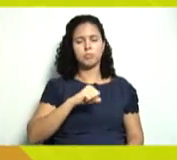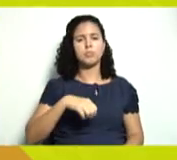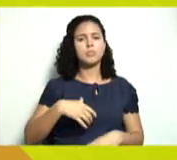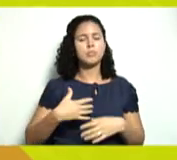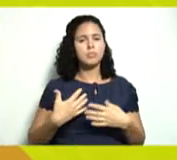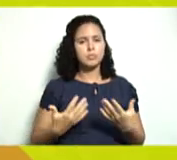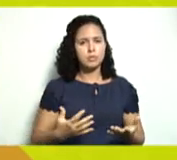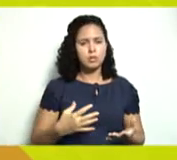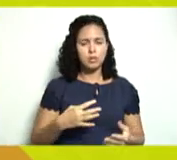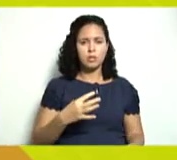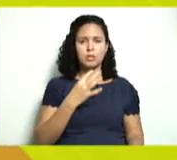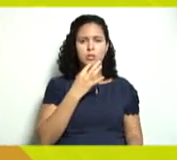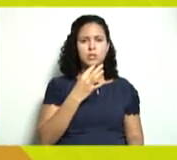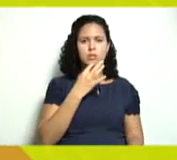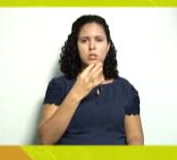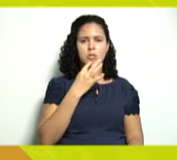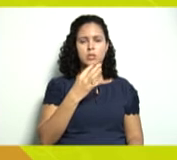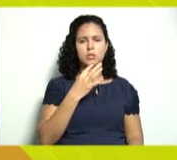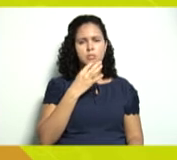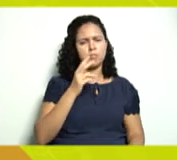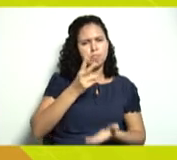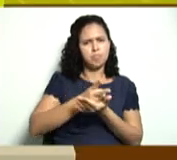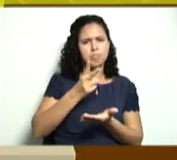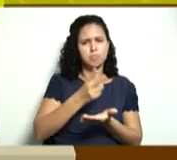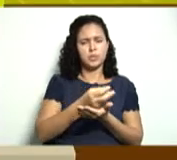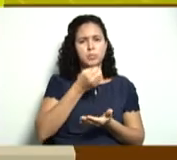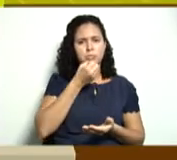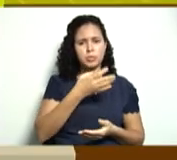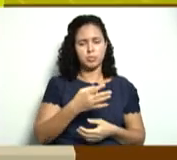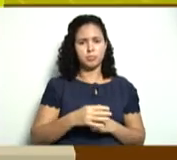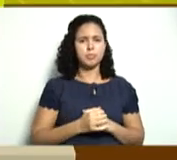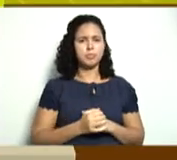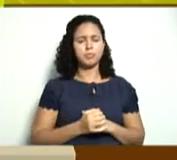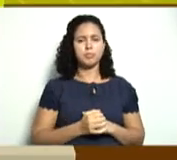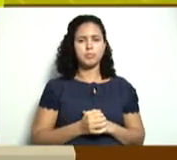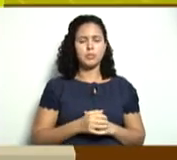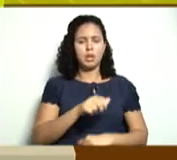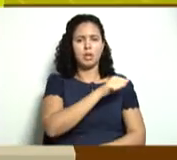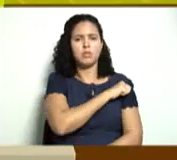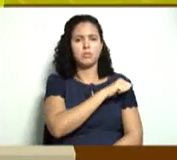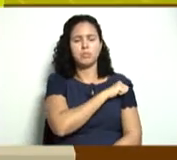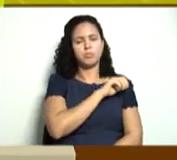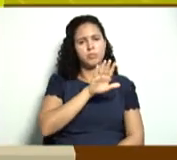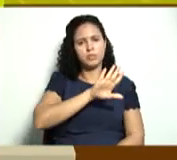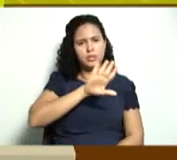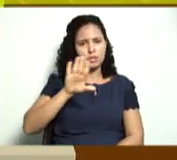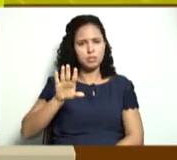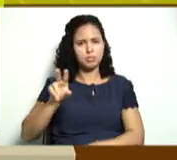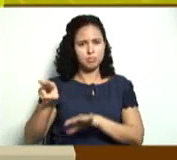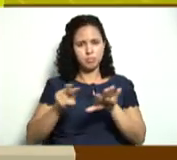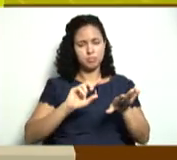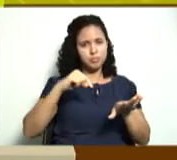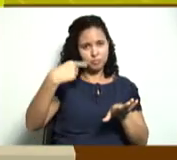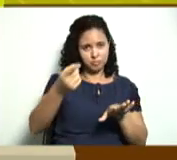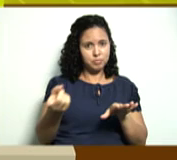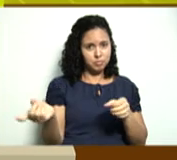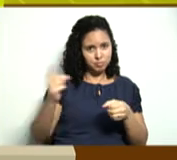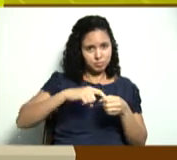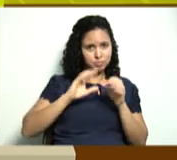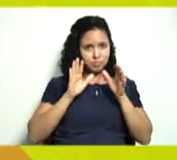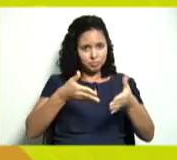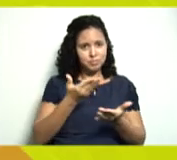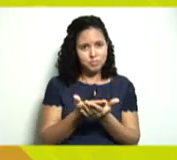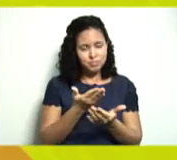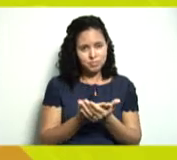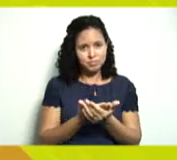contas conhecimento nunca é demais não é mesmo galera a gente vai ficando por aqui foco nos estudos e até